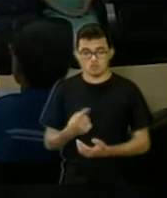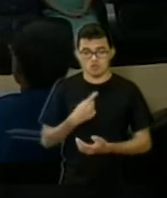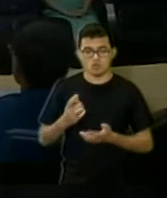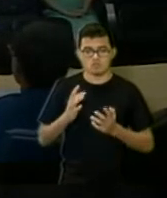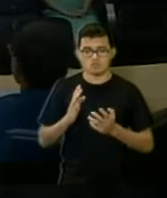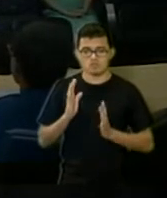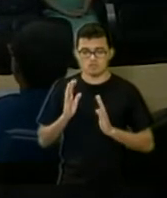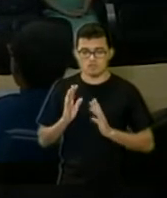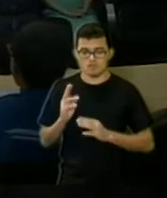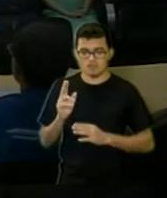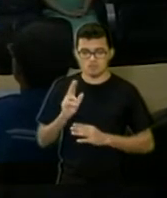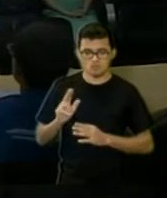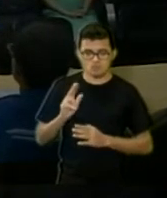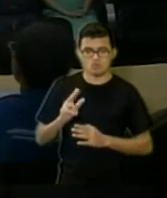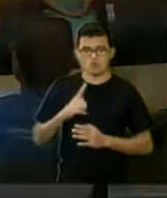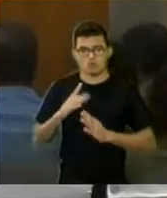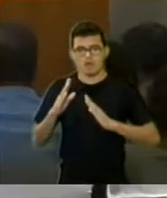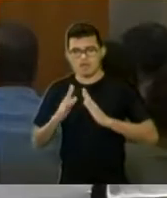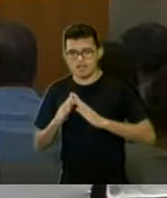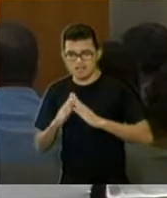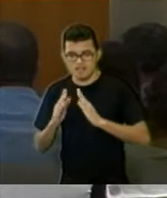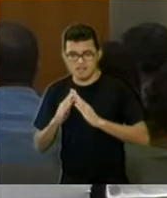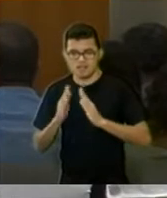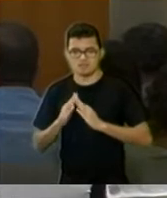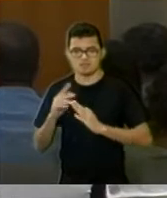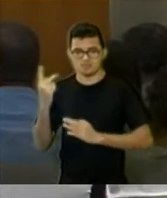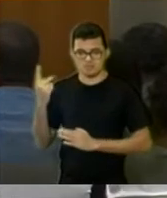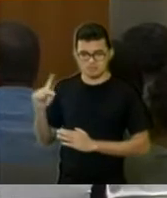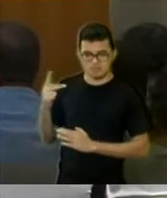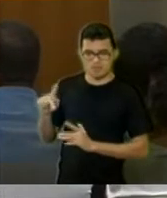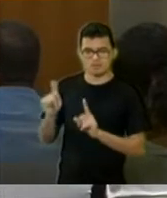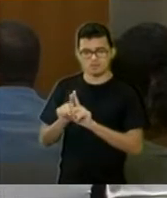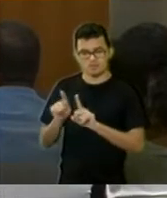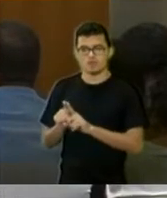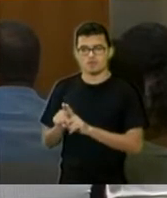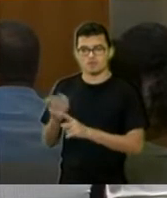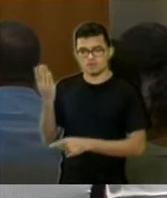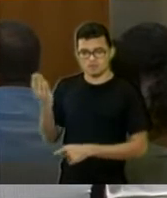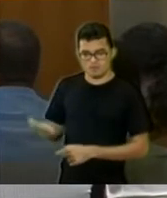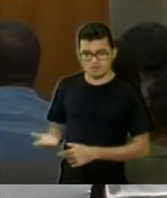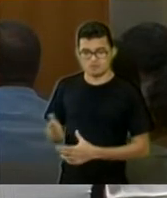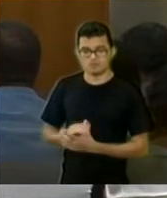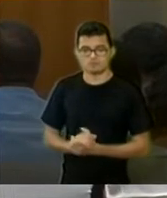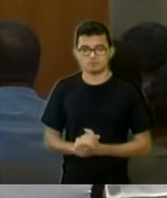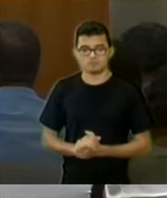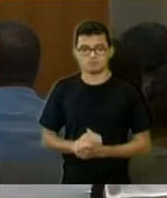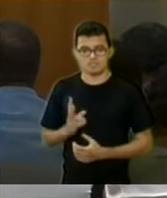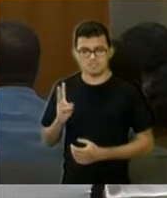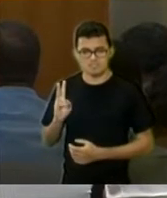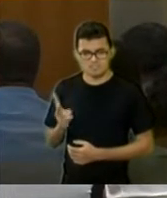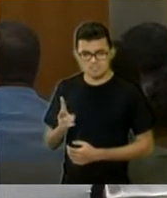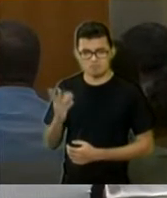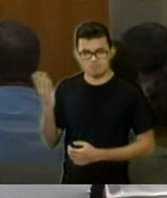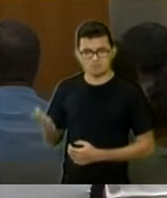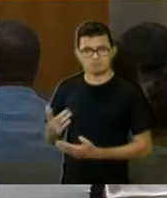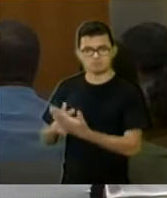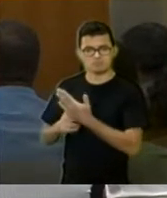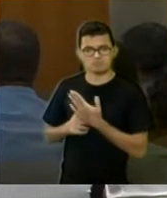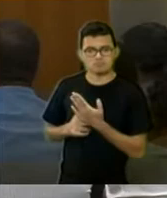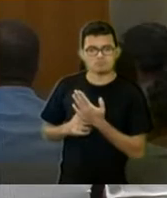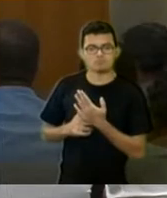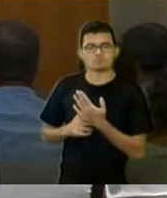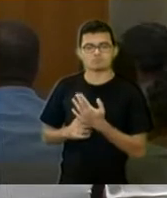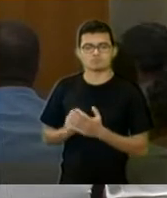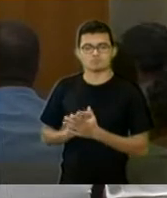muito da casa do seu Moacir, né? Ele sempre nos sustentou. E uma